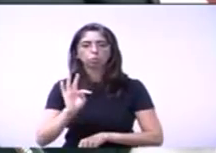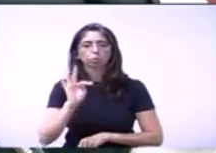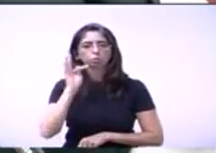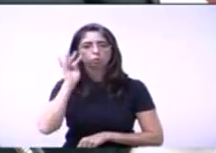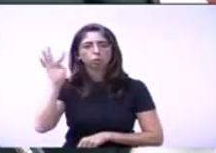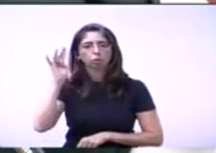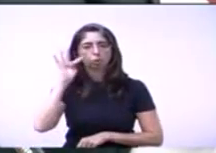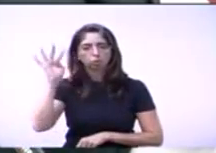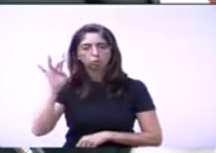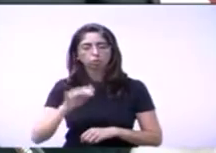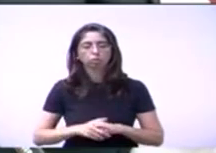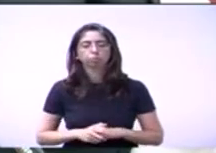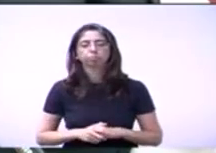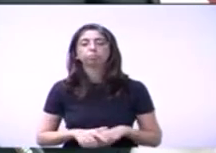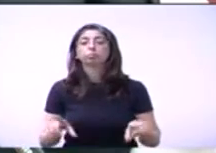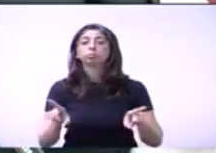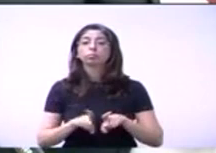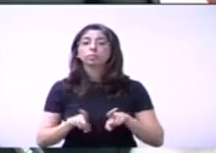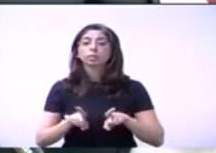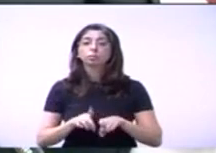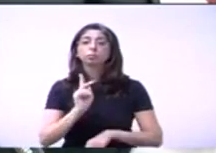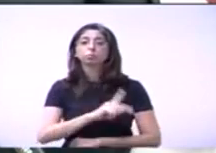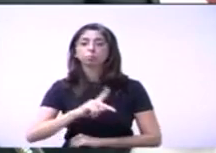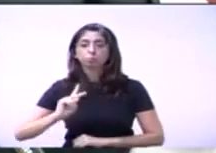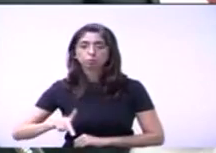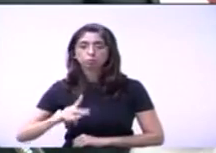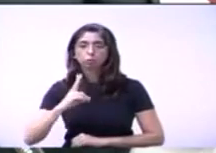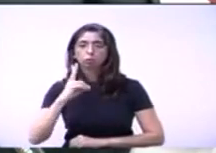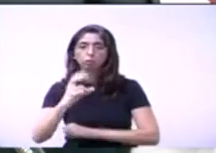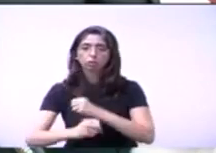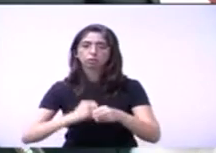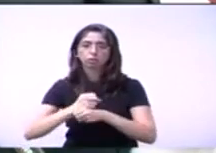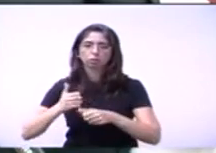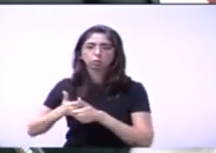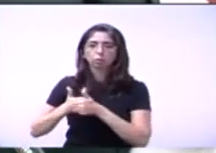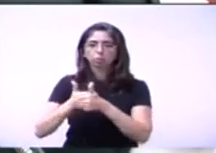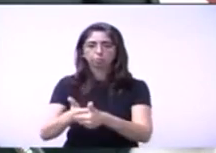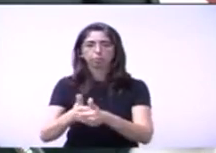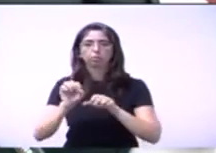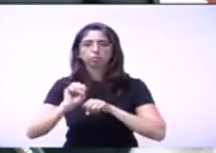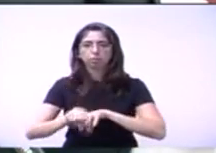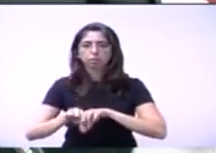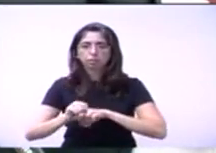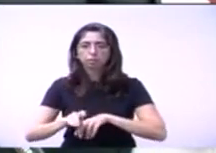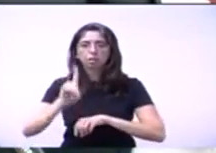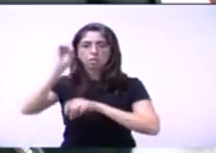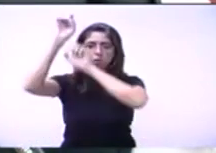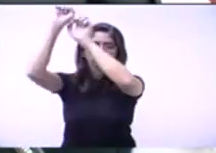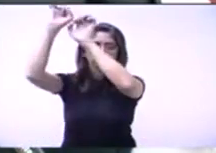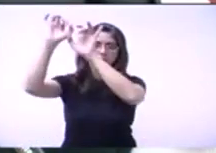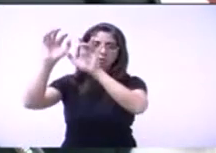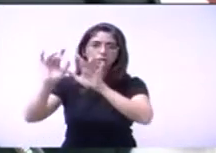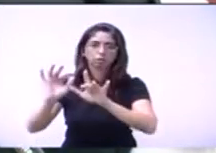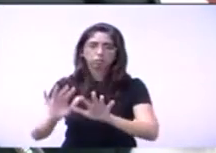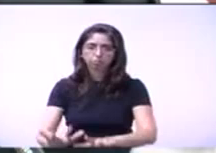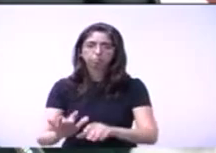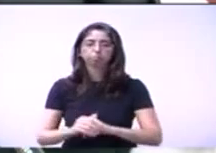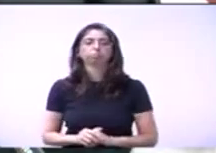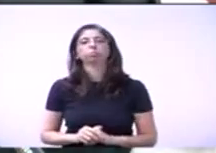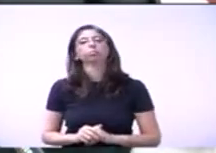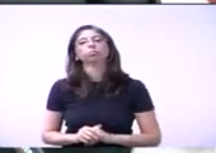as homenagens ao corpo docente do Instituto. Que o Senhor derrame graças e